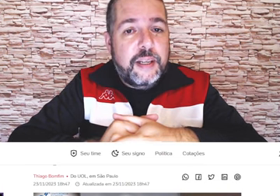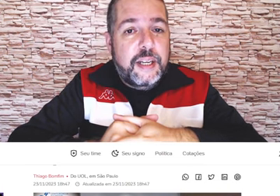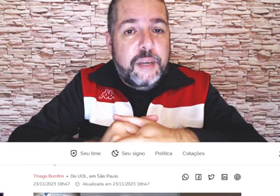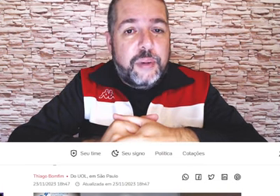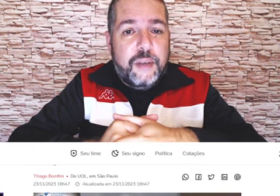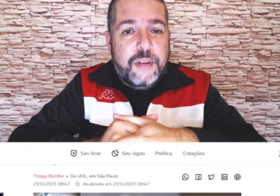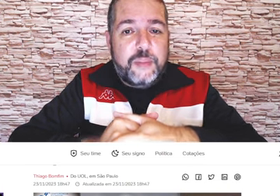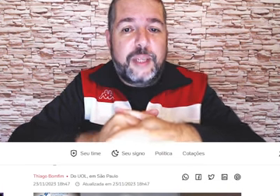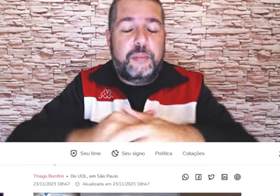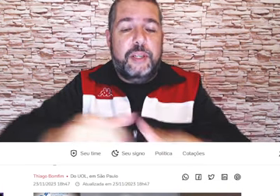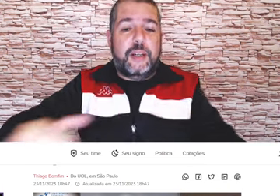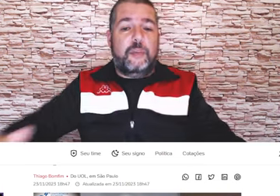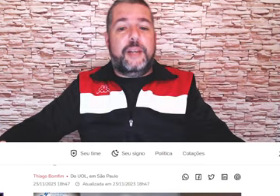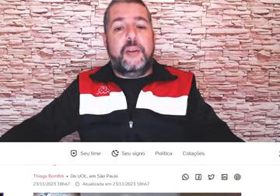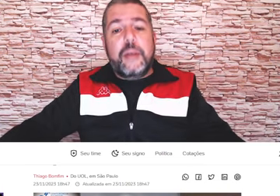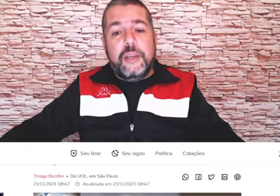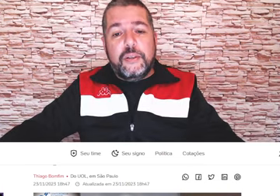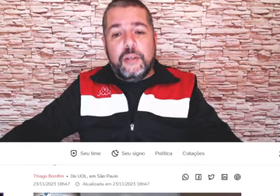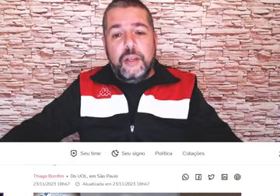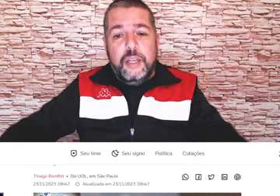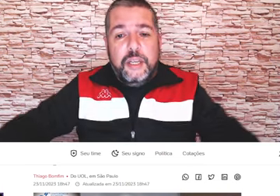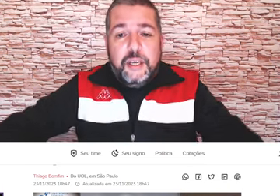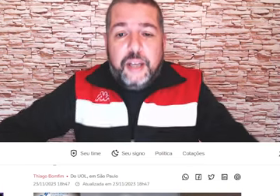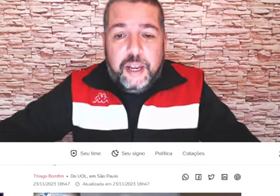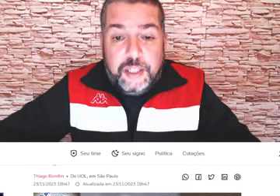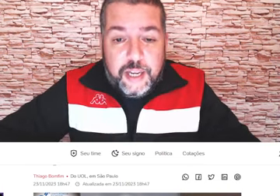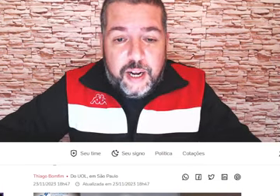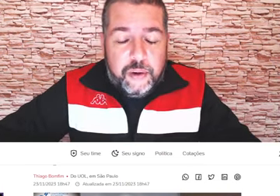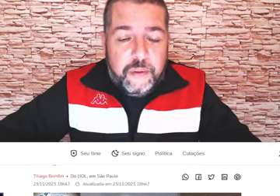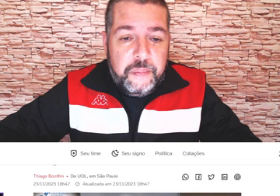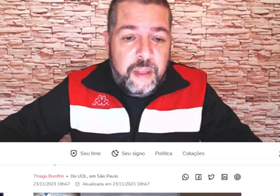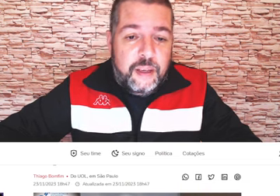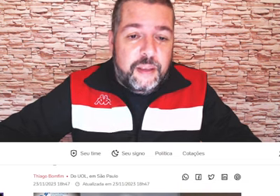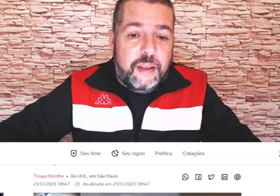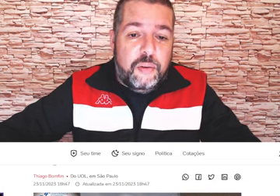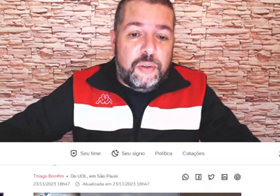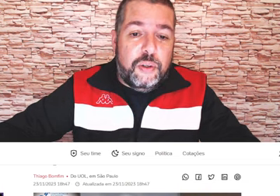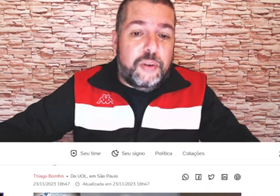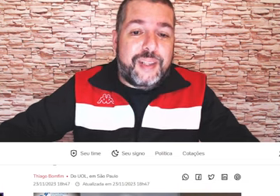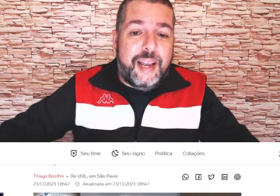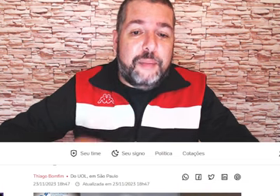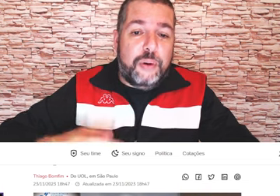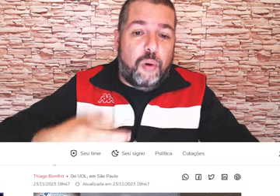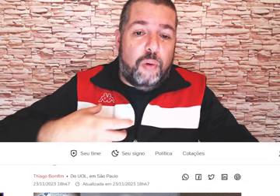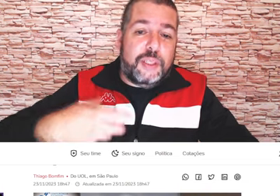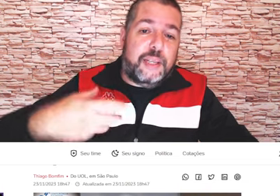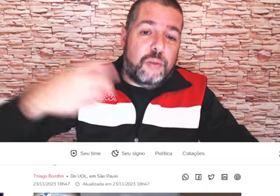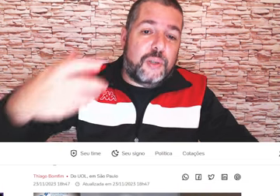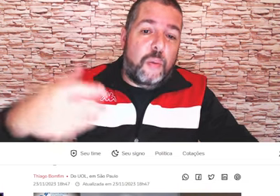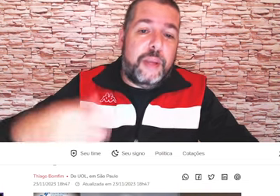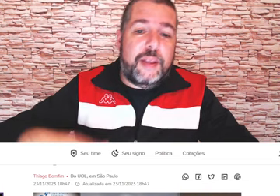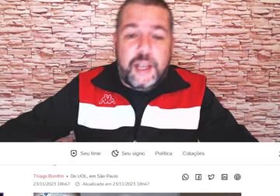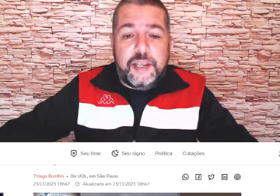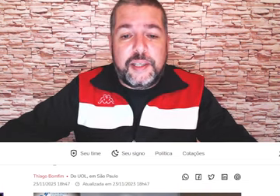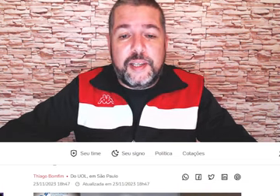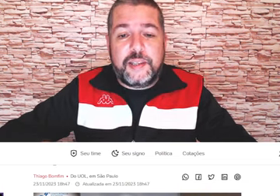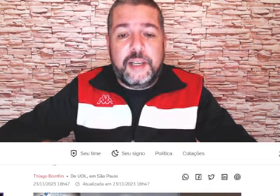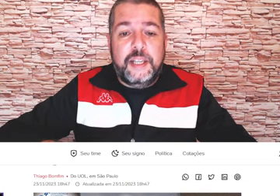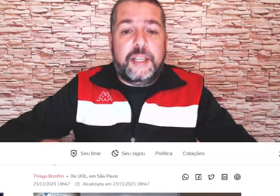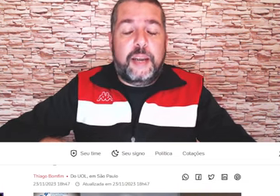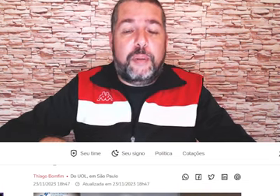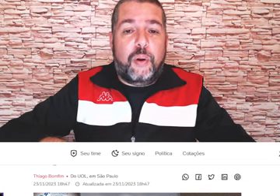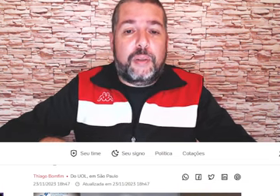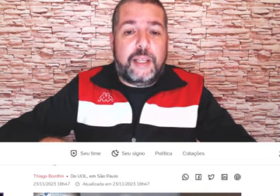amizades, né? Porque, infelizmente, a política no Brasil é isso, né? Em geral. Então, o senhor não está aí por conta das suas